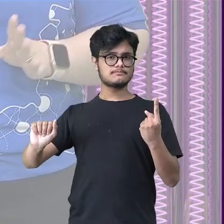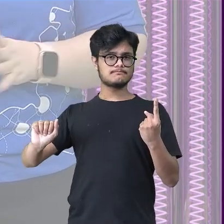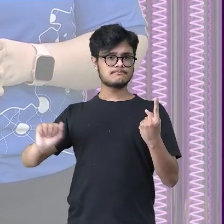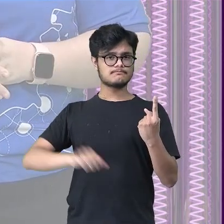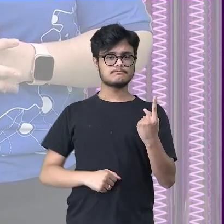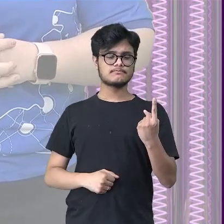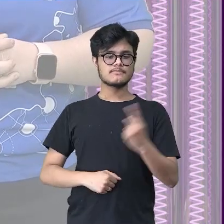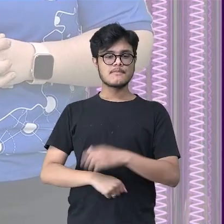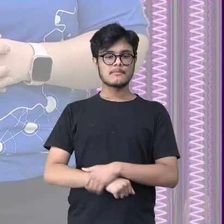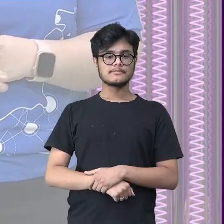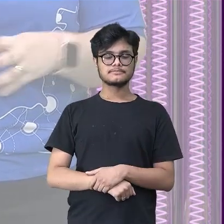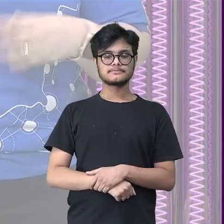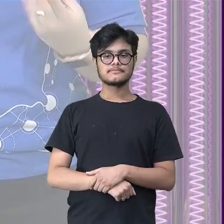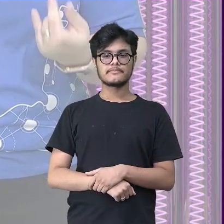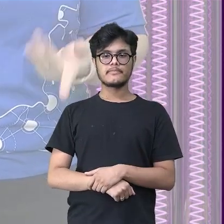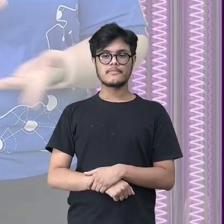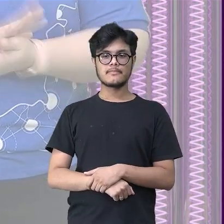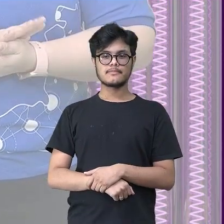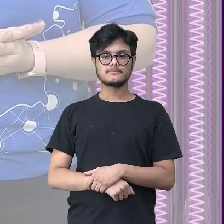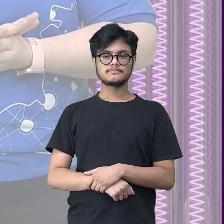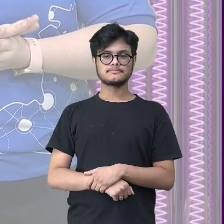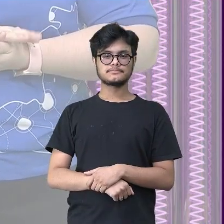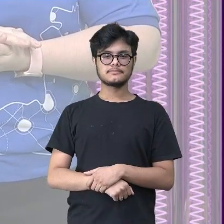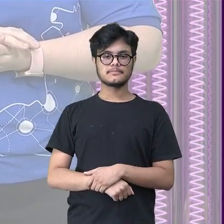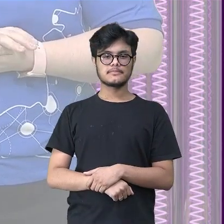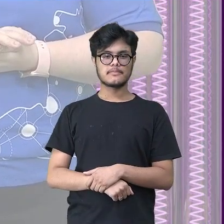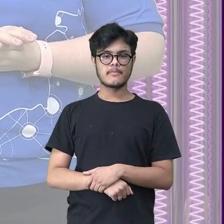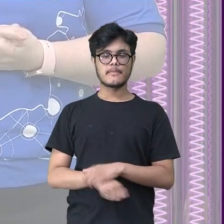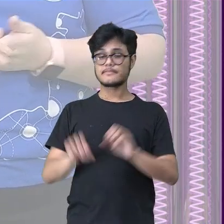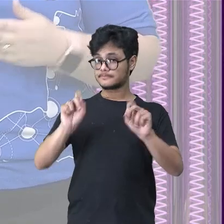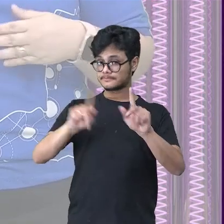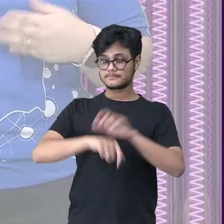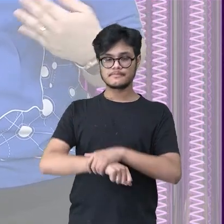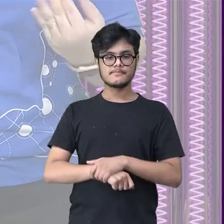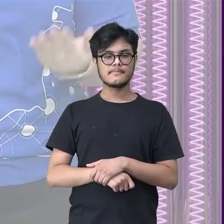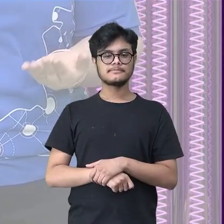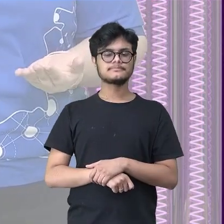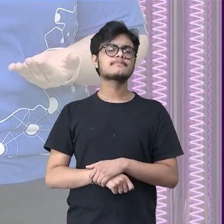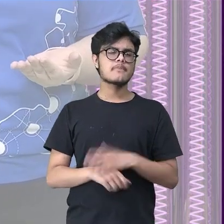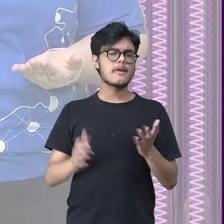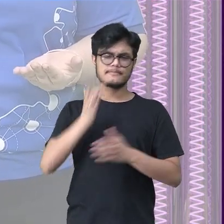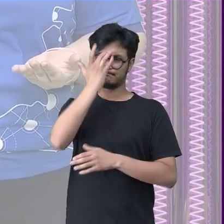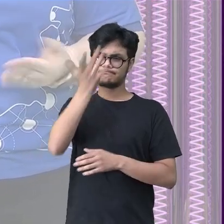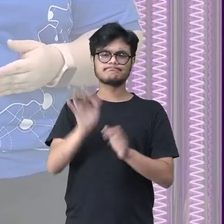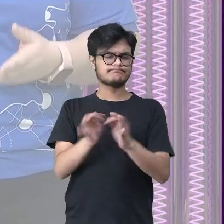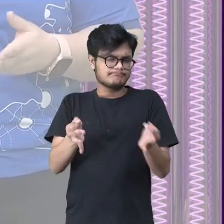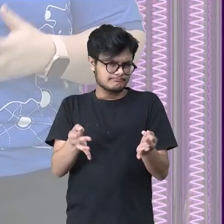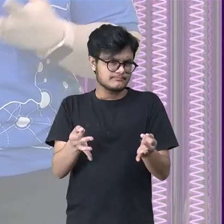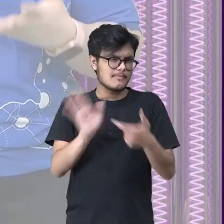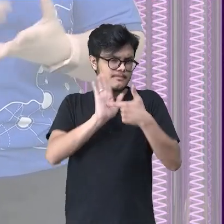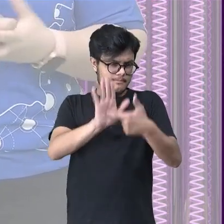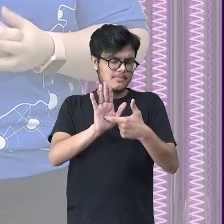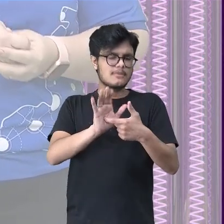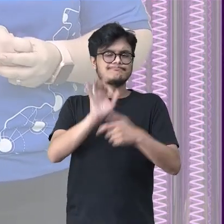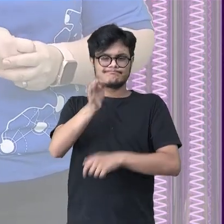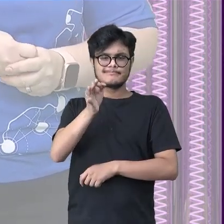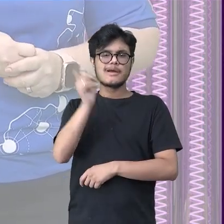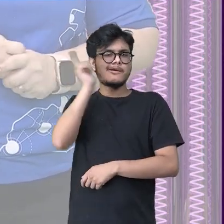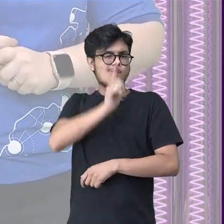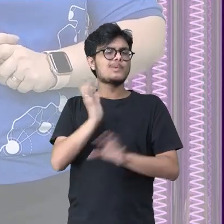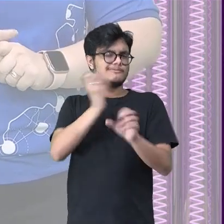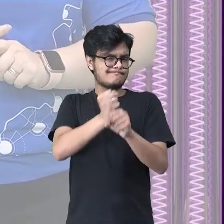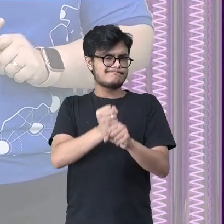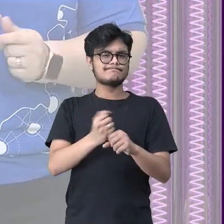Sol é aproximadamente uma unidade astronômica, né? Fica mais fácil até de representar e de falar